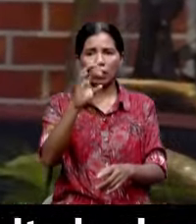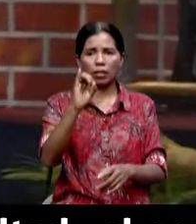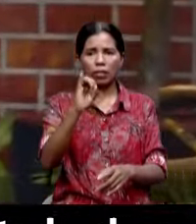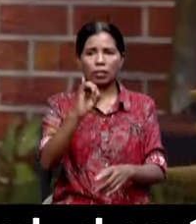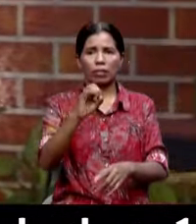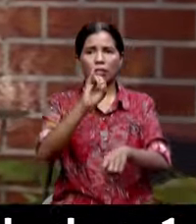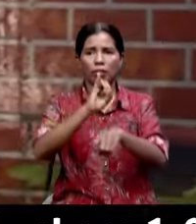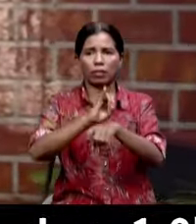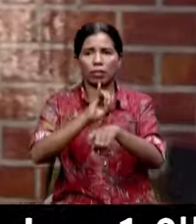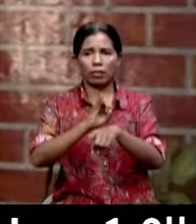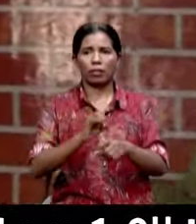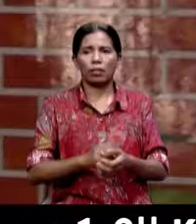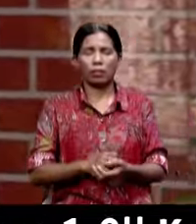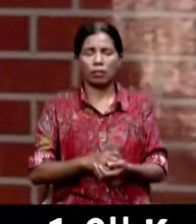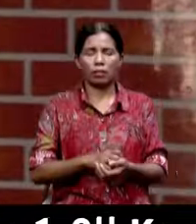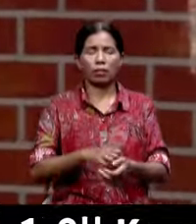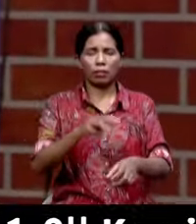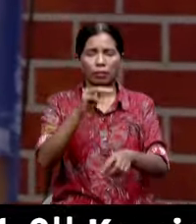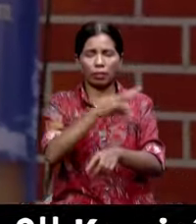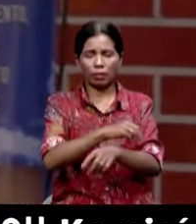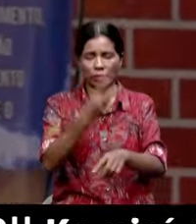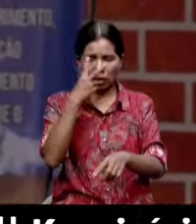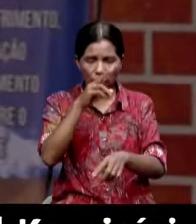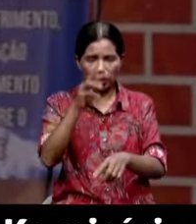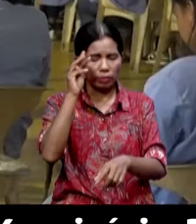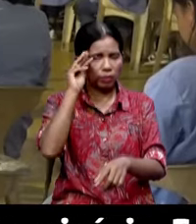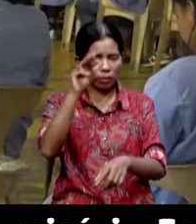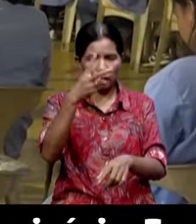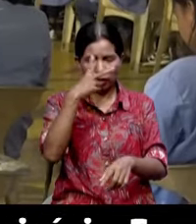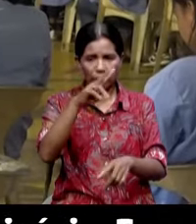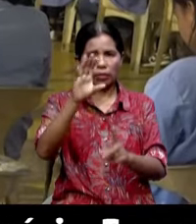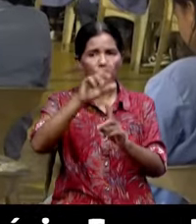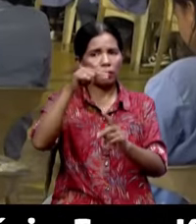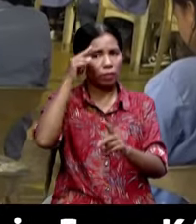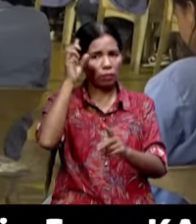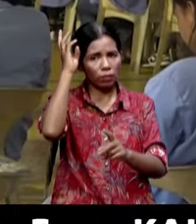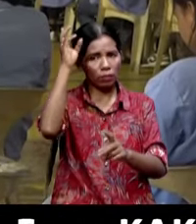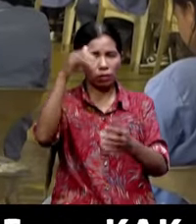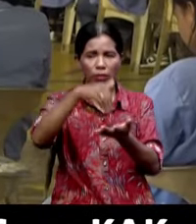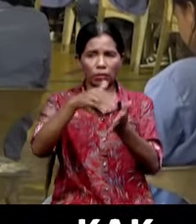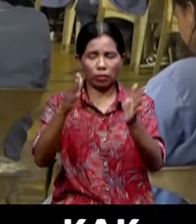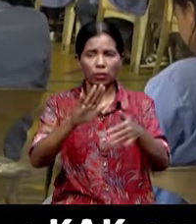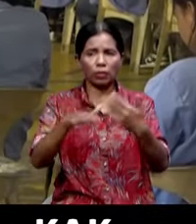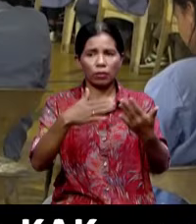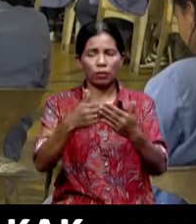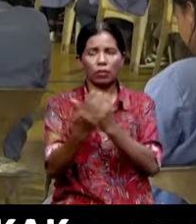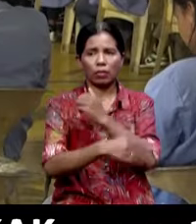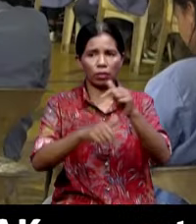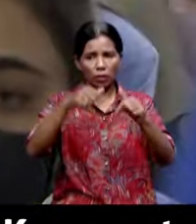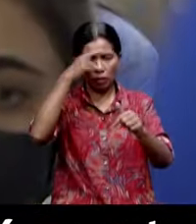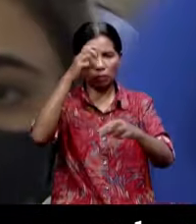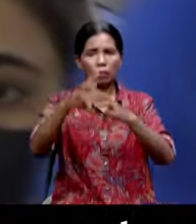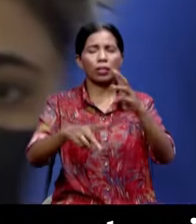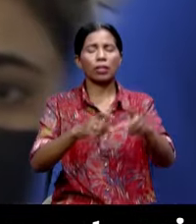Igreja, Missão, Macaré. Se o governo nos preocupa o estudante universitário Sira e Arailaran, também vai